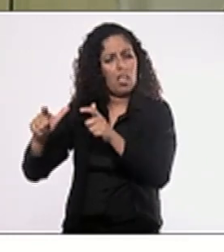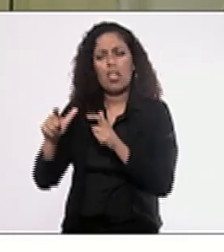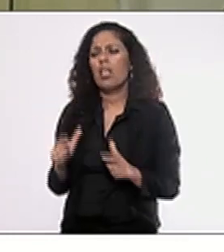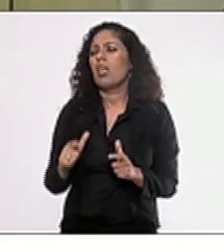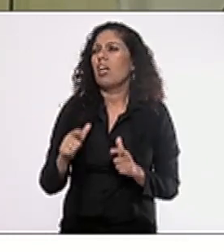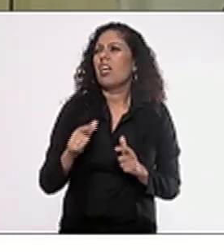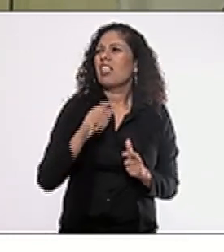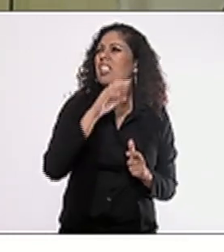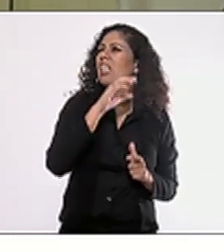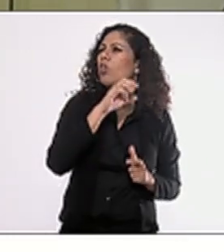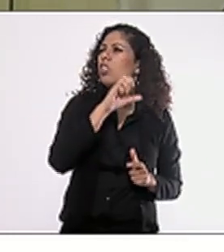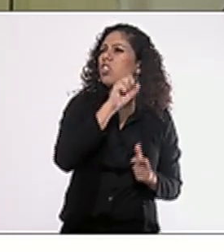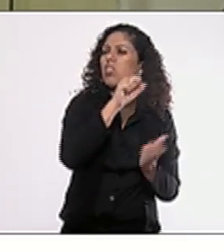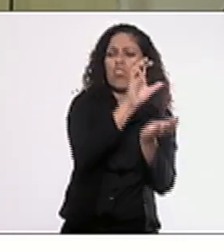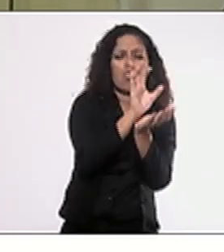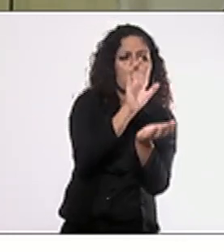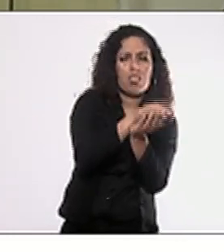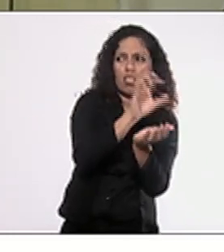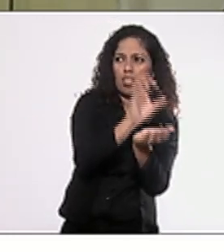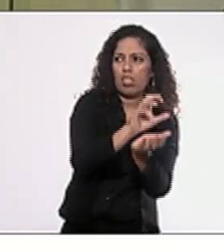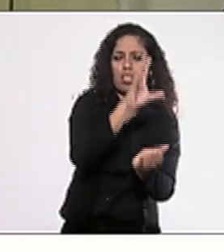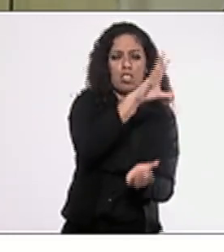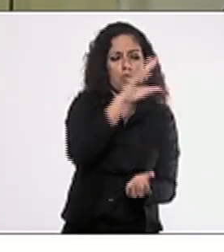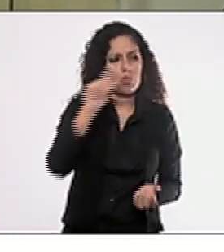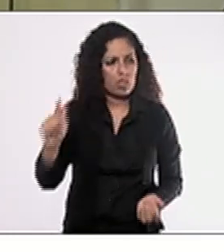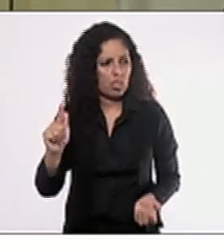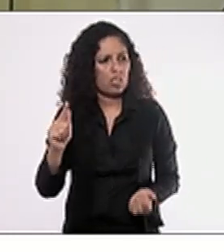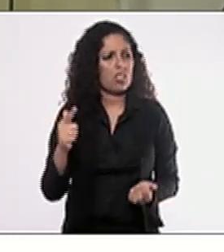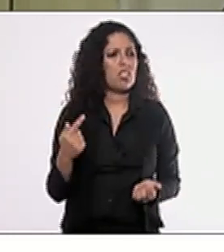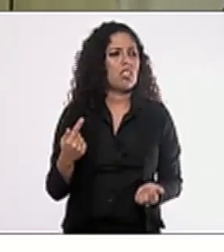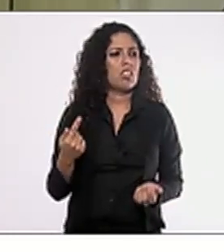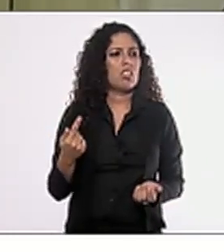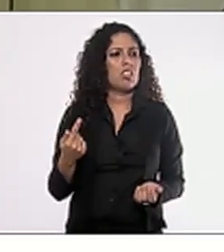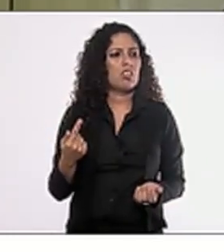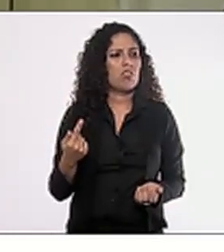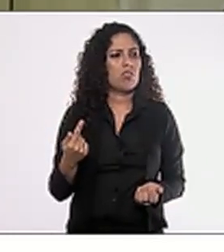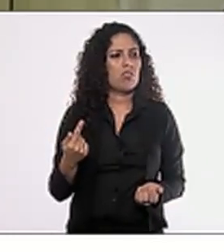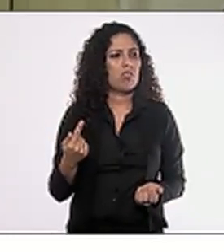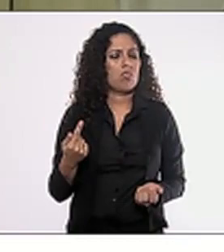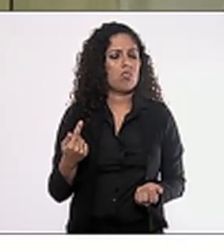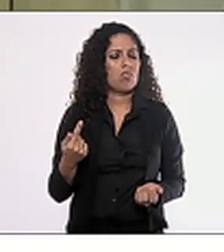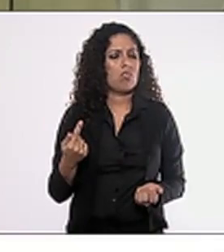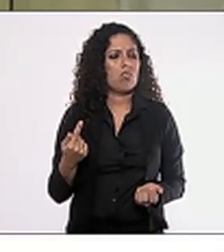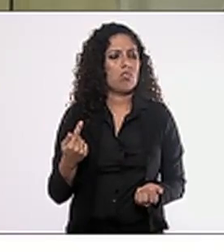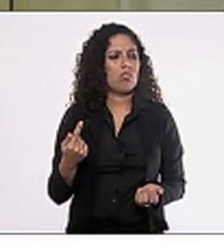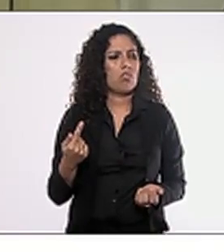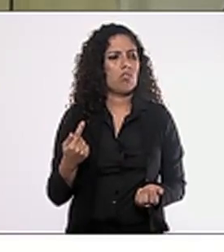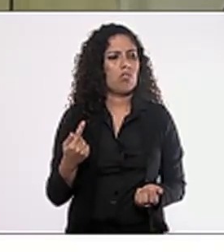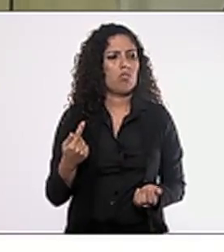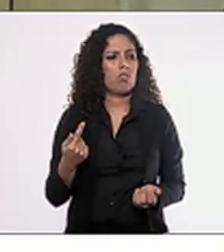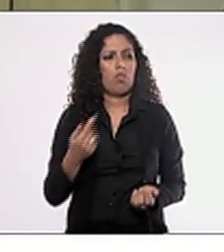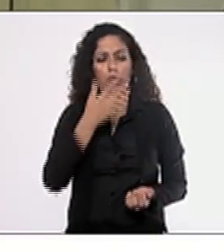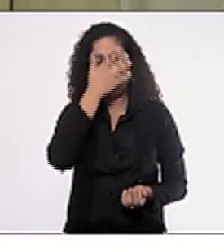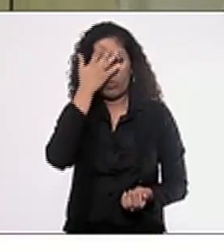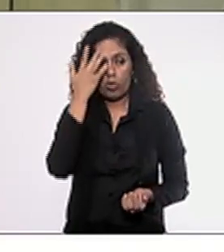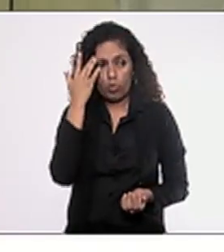porque esses condomínios têm um problema de fundo. São pessoas, muitas vezes,